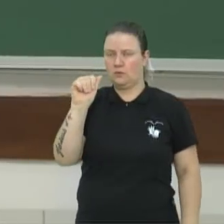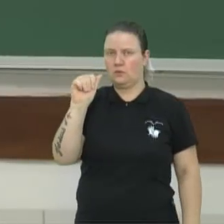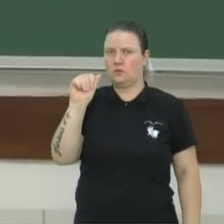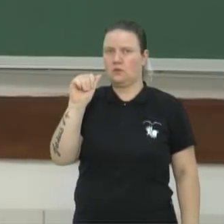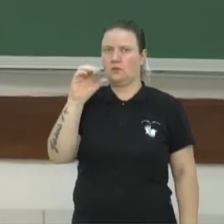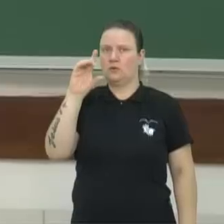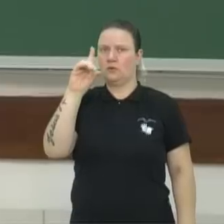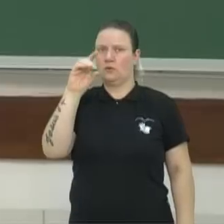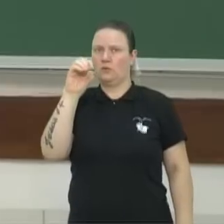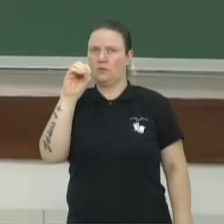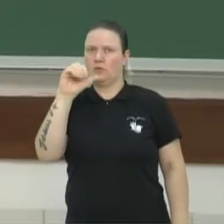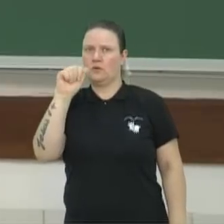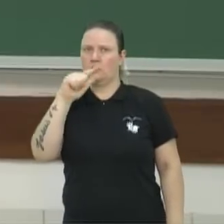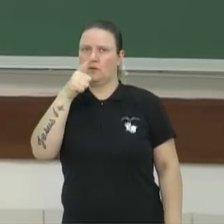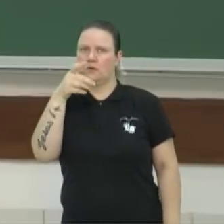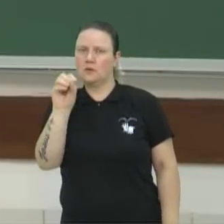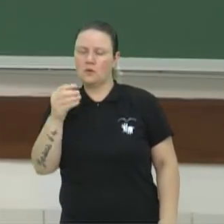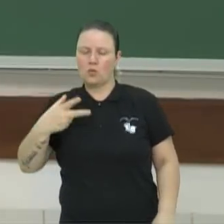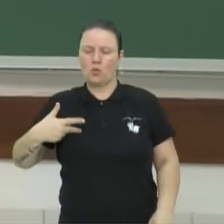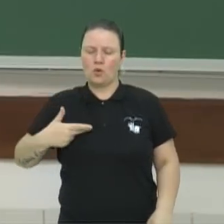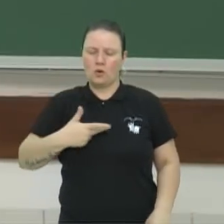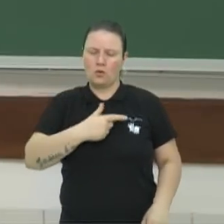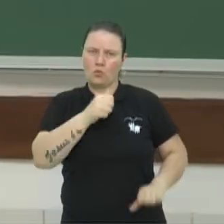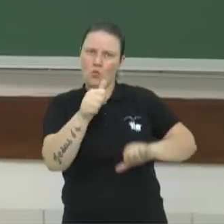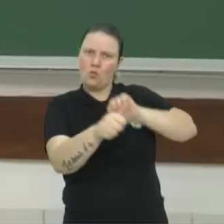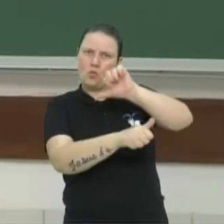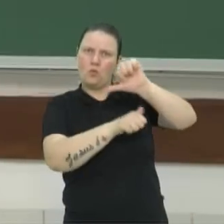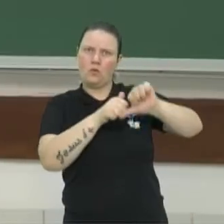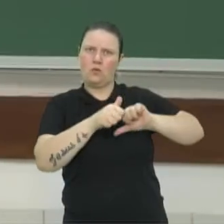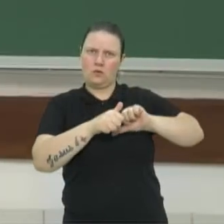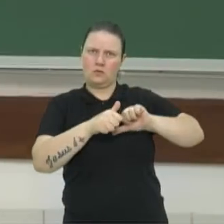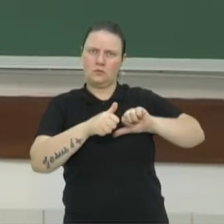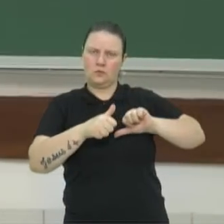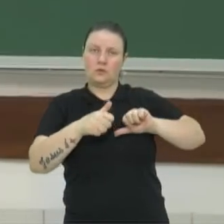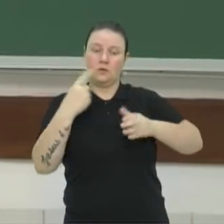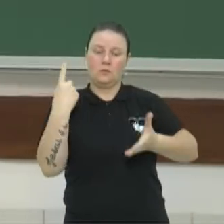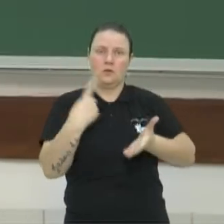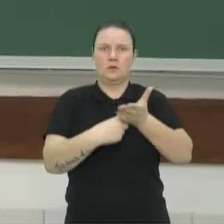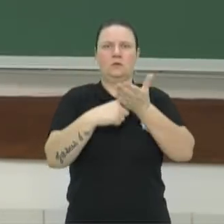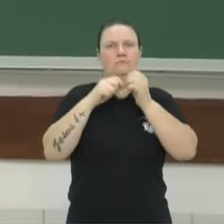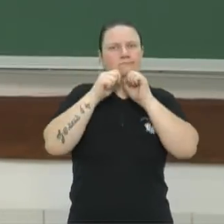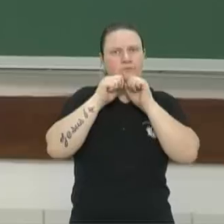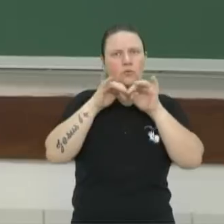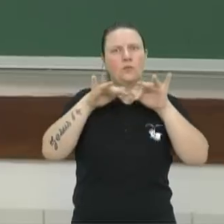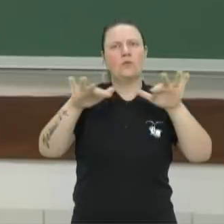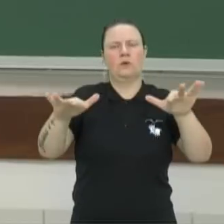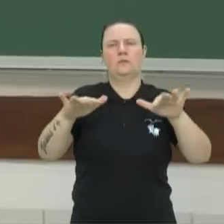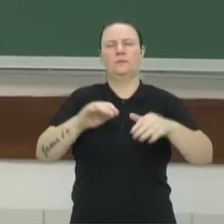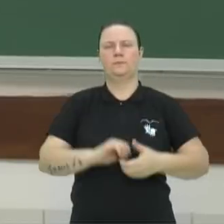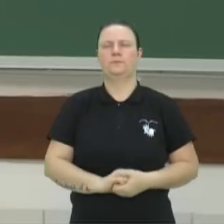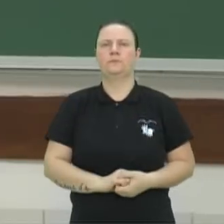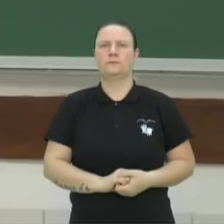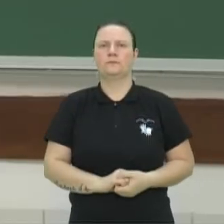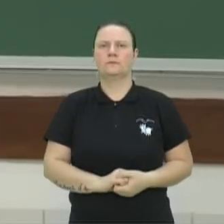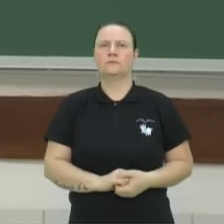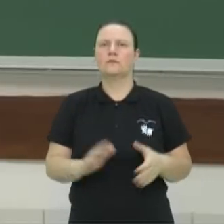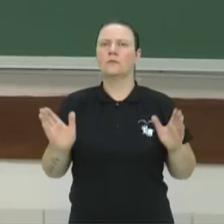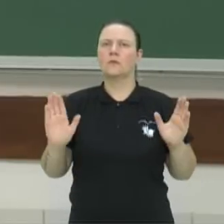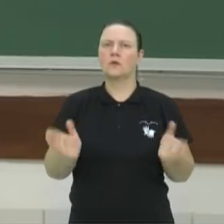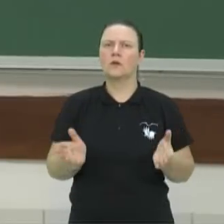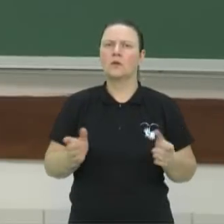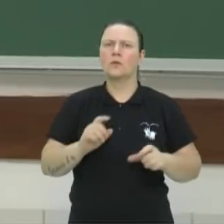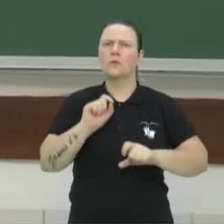órgãos, né? Foi esse fato gerador da notícia, uma campanha sobre doação de órgãos. Então, vamos ver aqui o